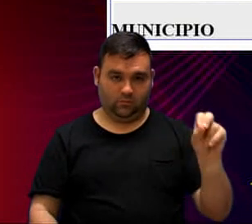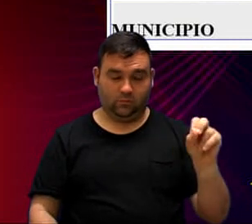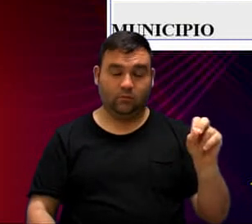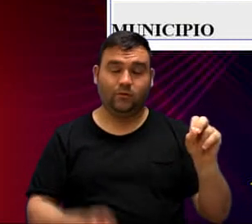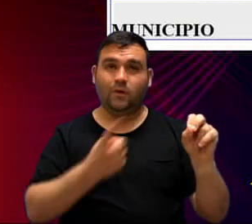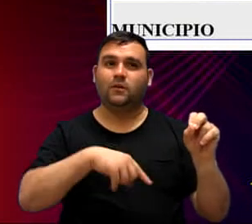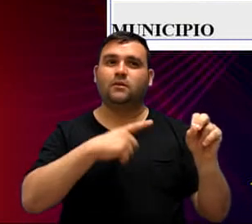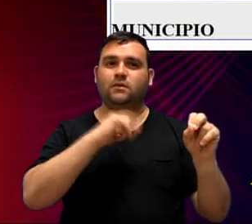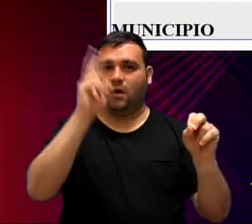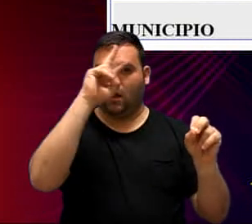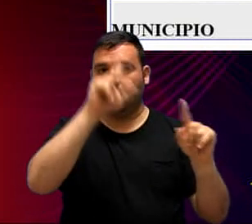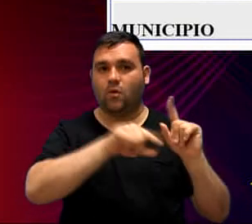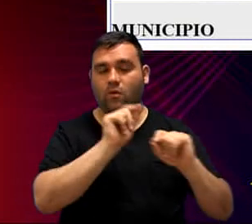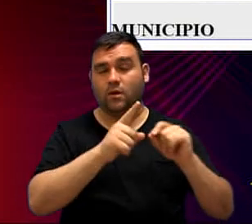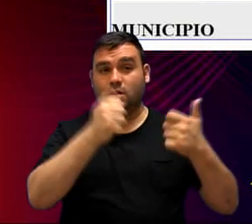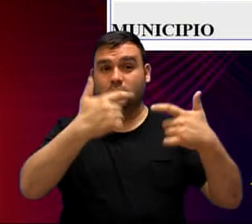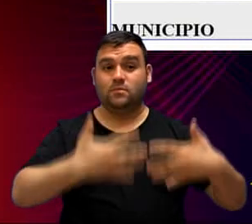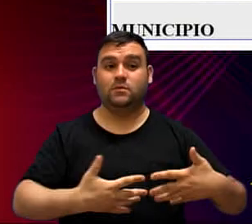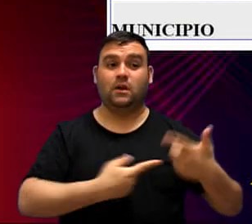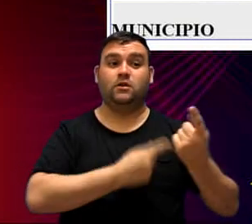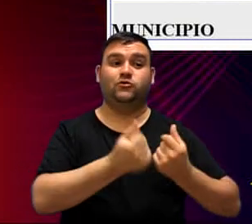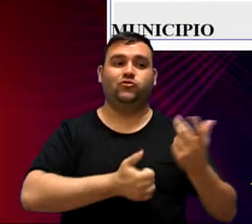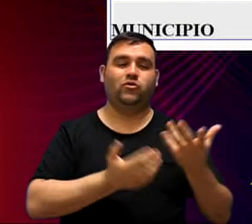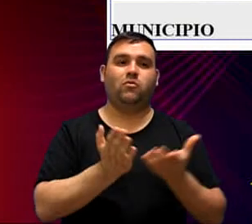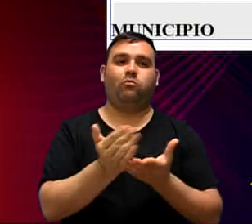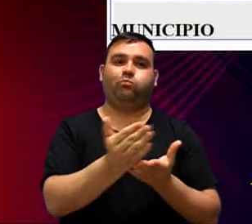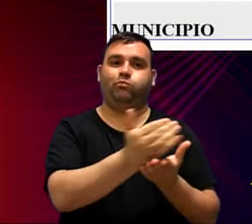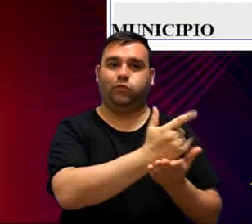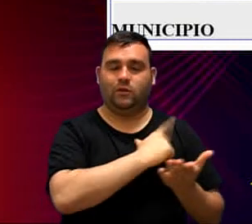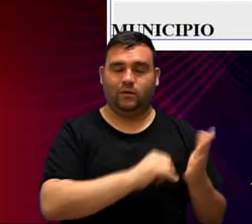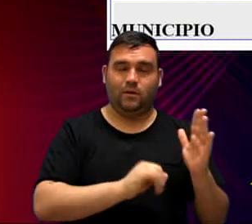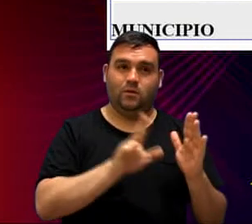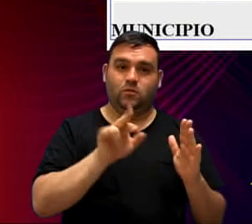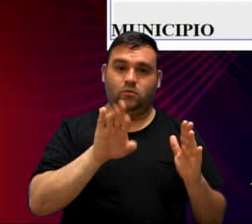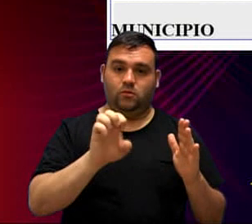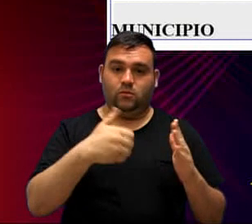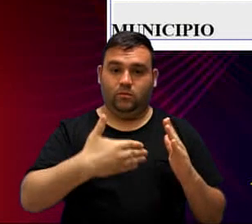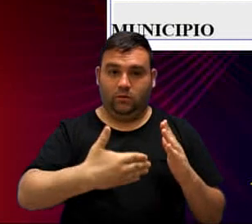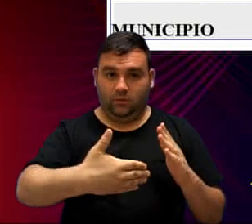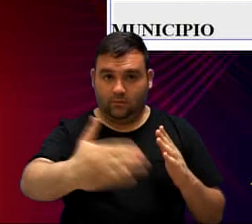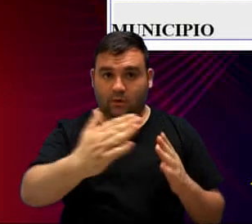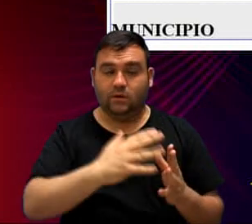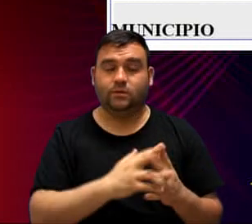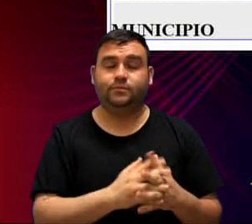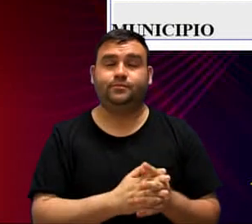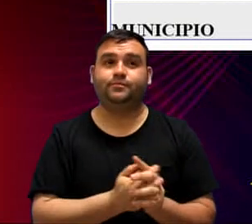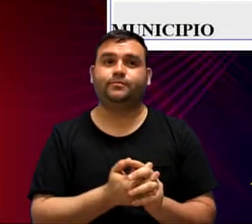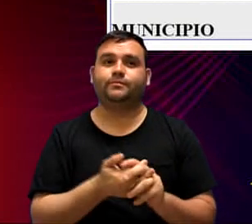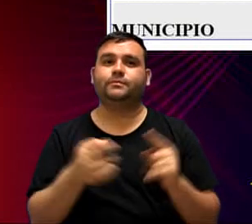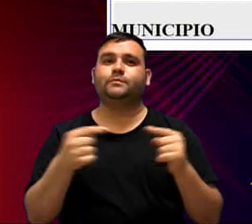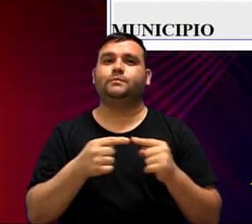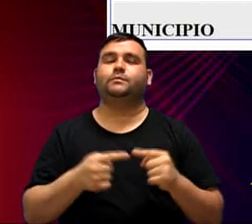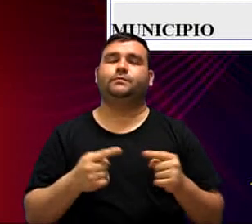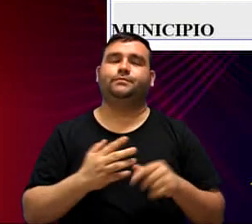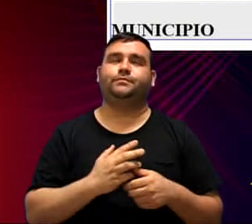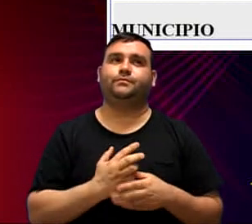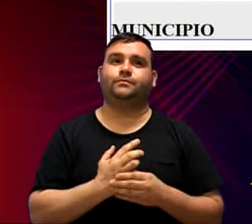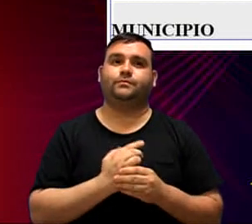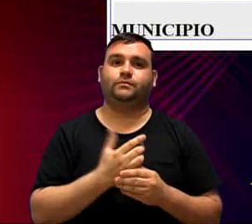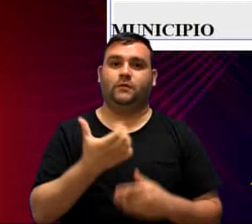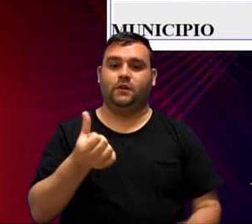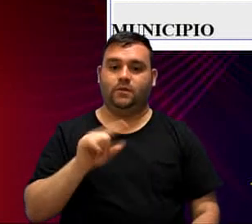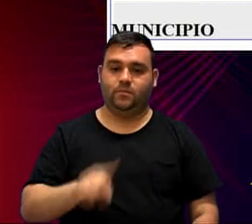R$ 6.852.050. Lembrando que nós estamos falando aqui de receita, então, a receita que a URBS vai arrecadar, né, que eles arrecadam, é